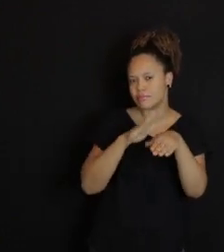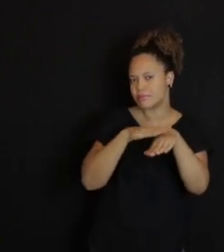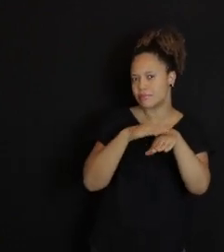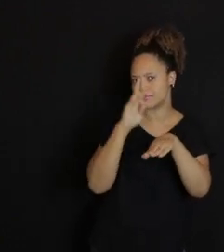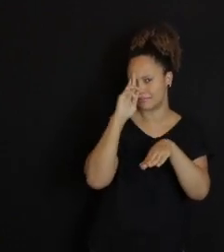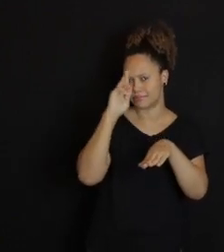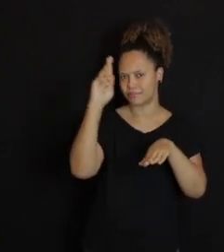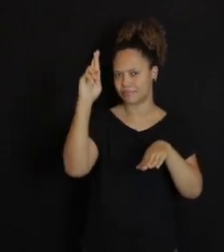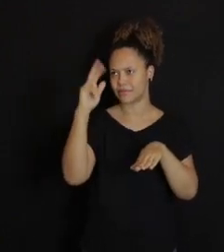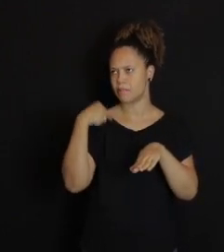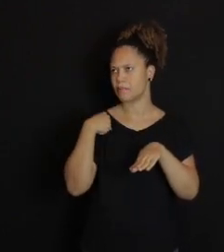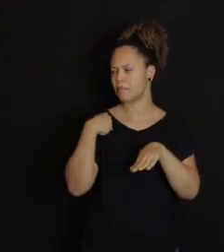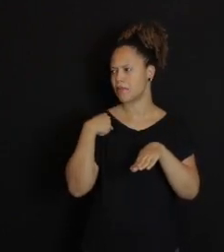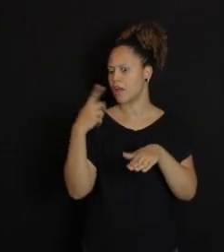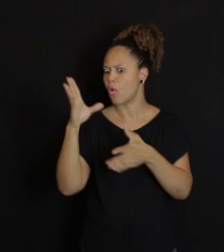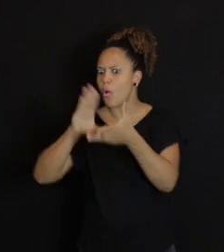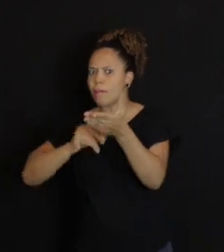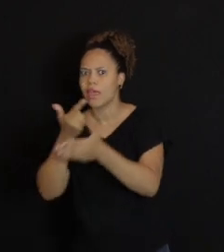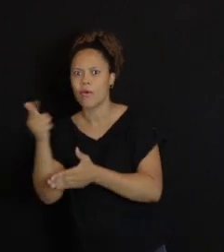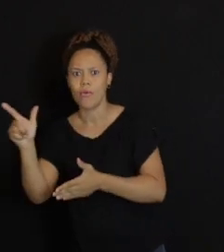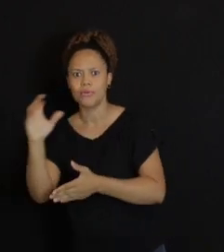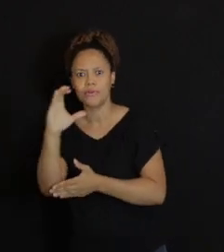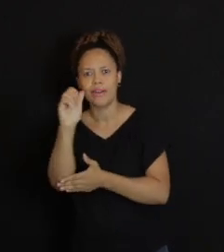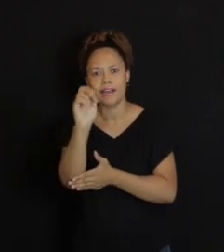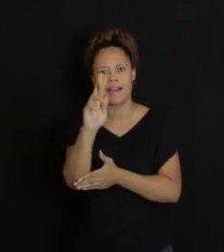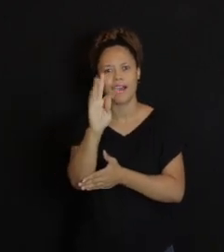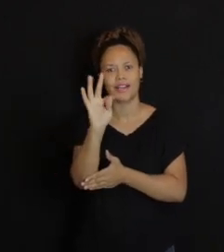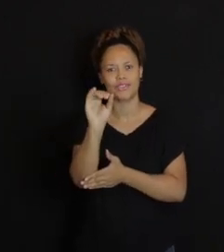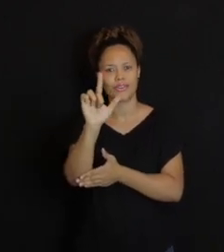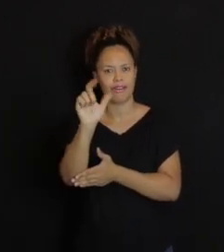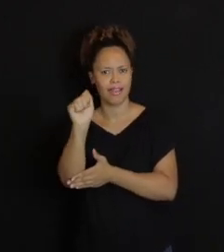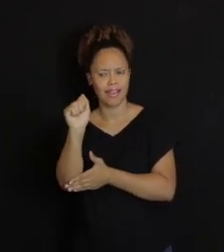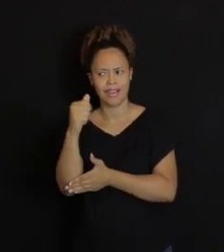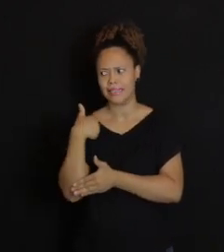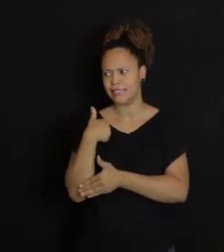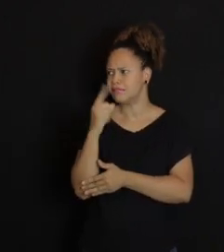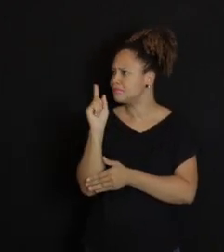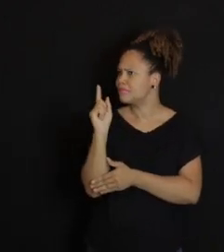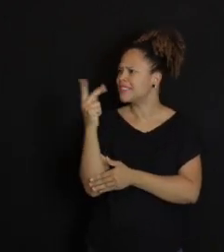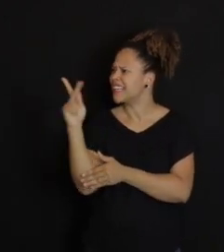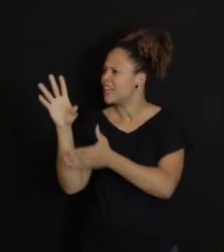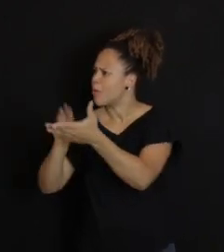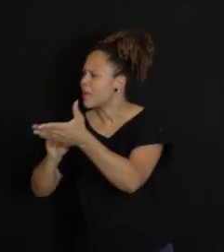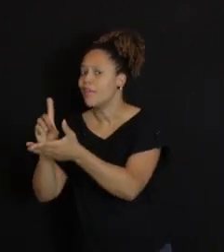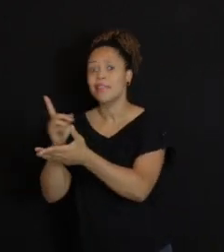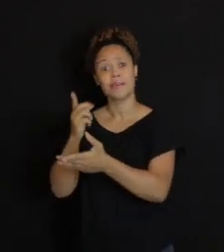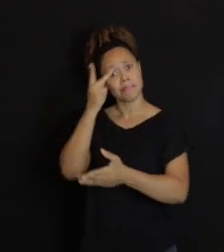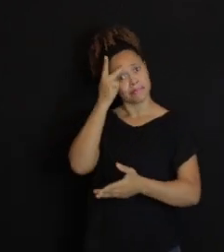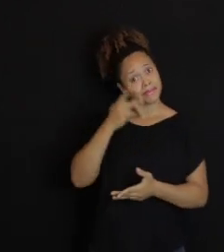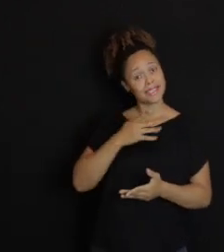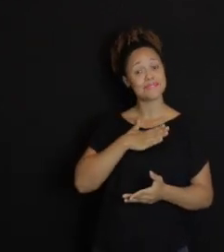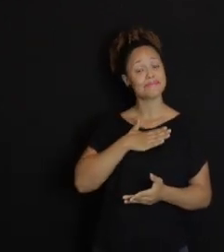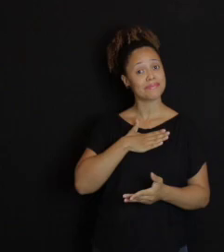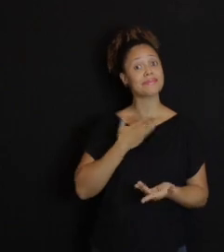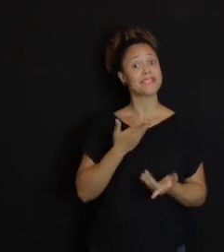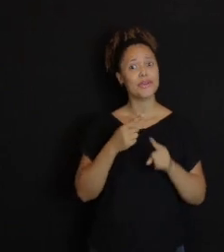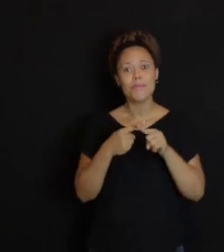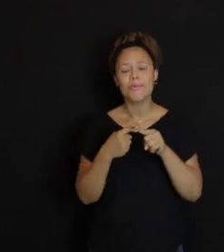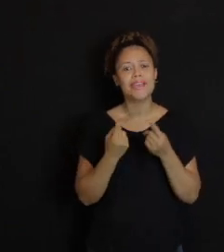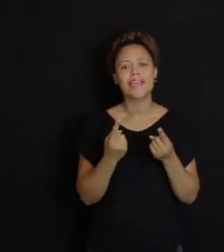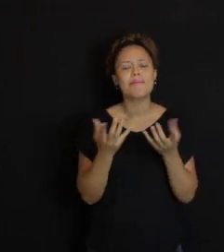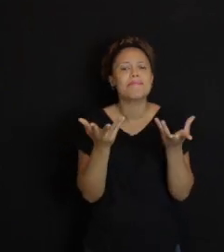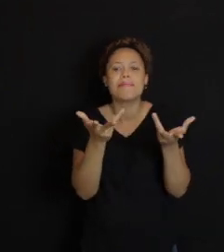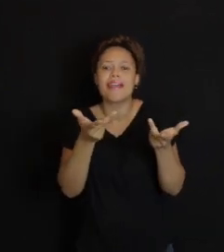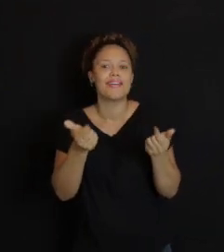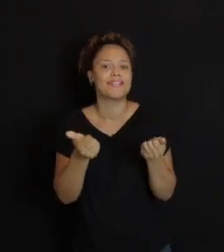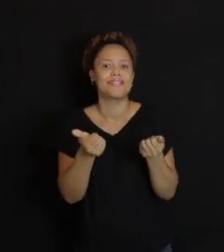tinha tirado do cartola, e eu ficava com vergonha de mostrar para alguém, e alguém falar: mas essa música não é sua, essa música é de fulano,